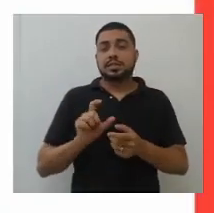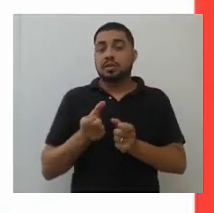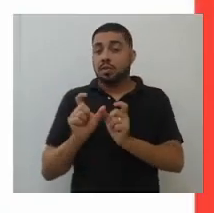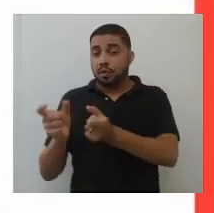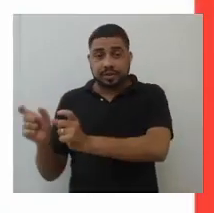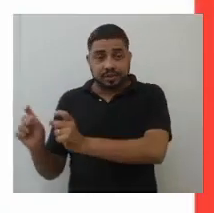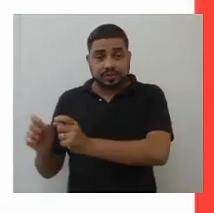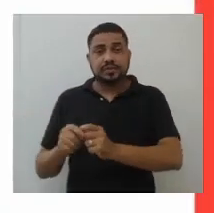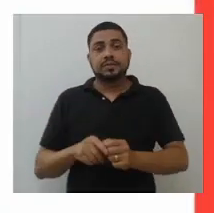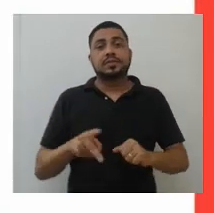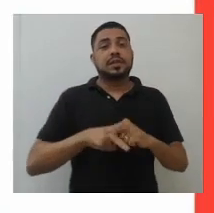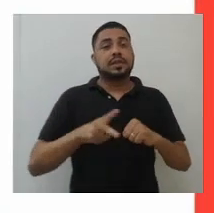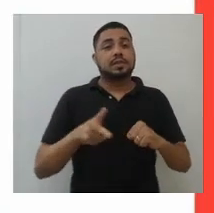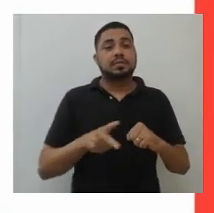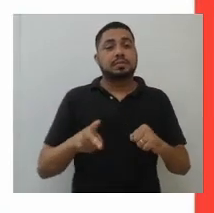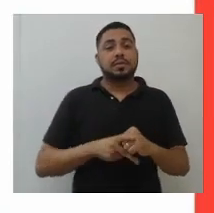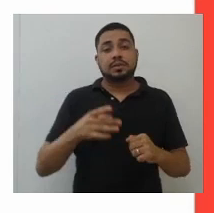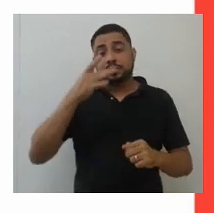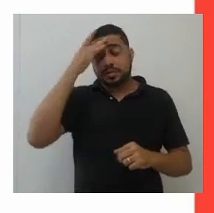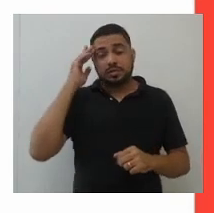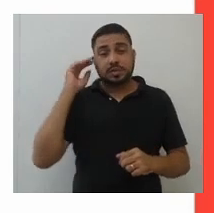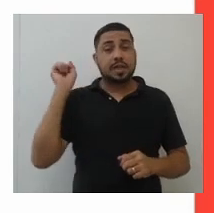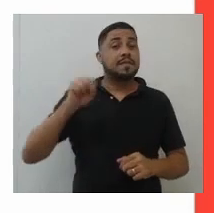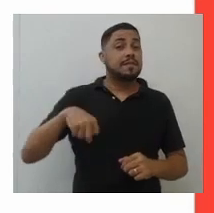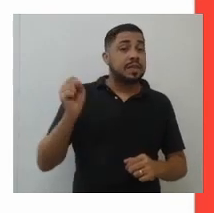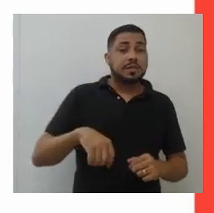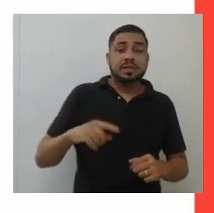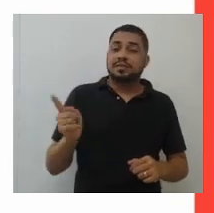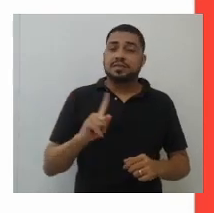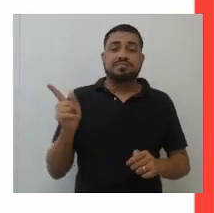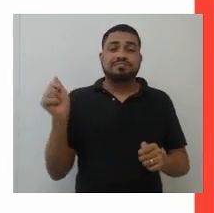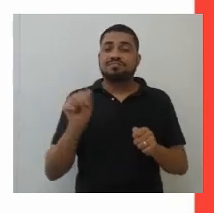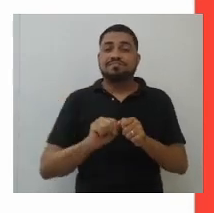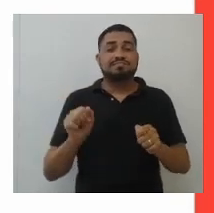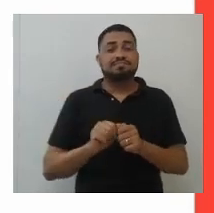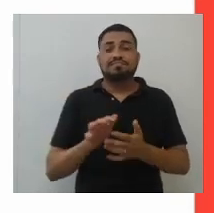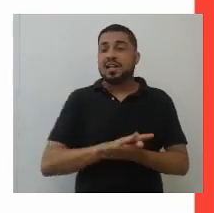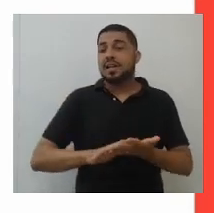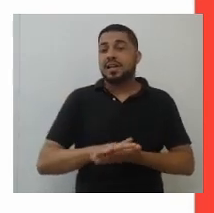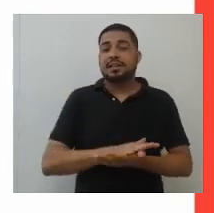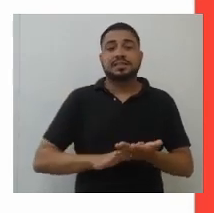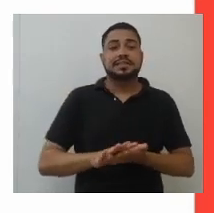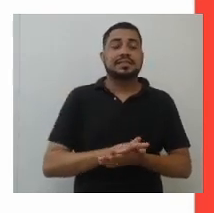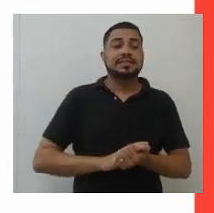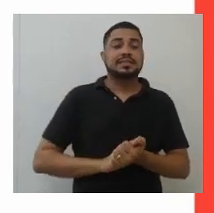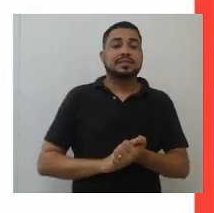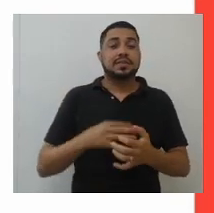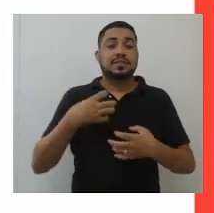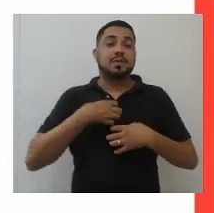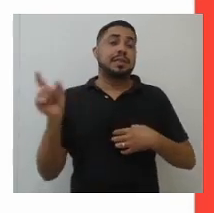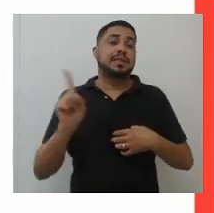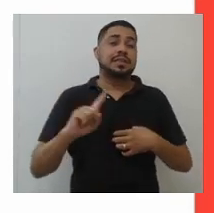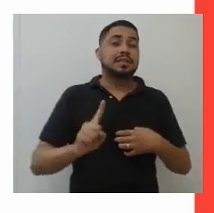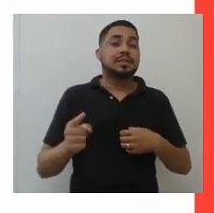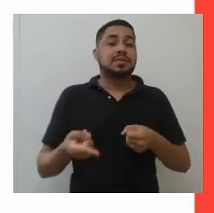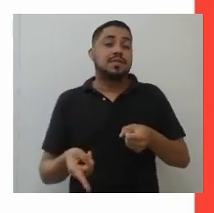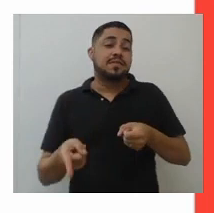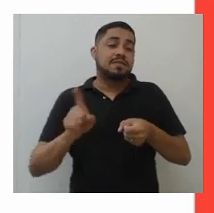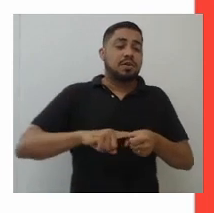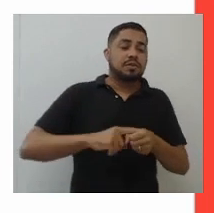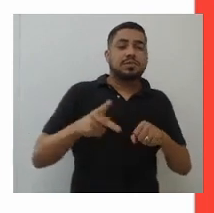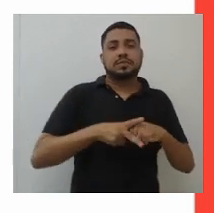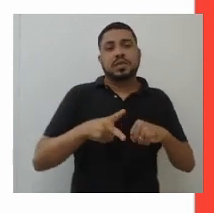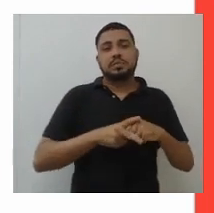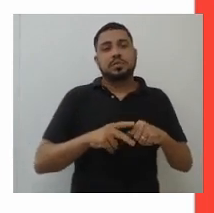modo afirmativo não servem mais de nada no modo negativo. Ou seja, o verbo volta à sua origem sem